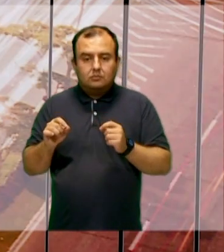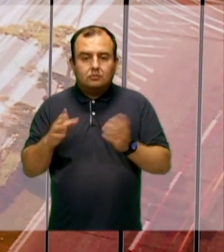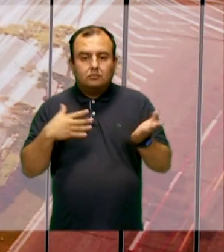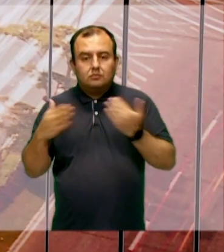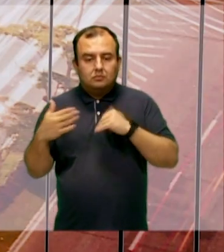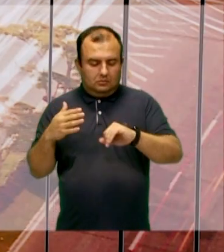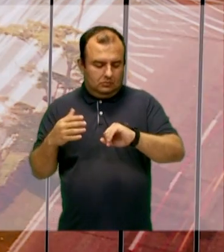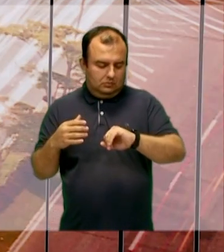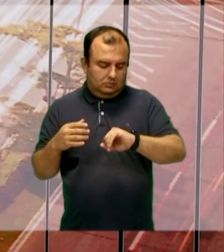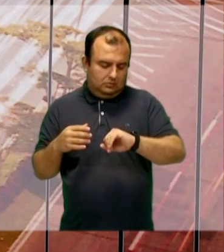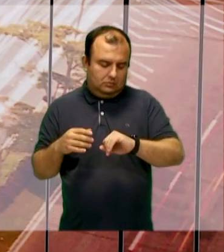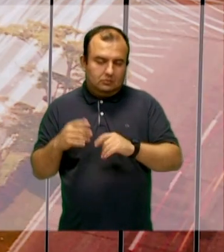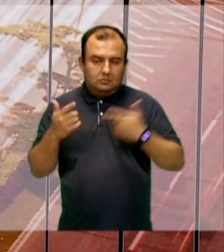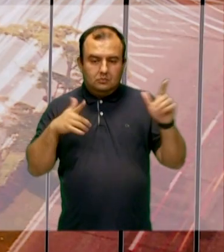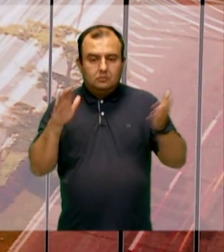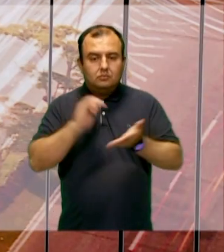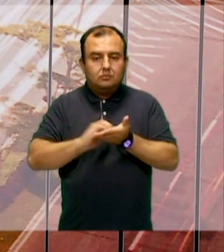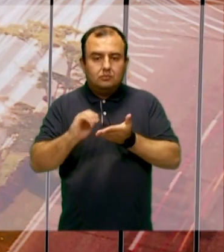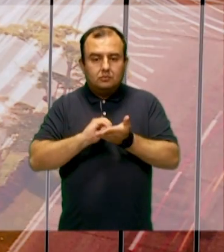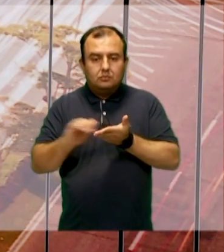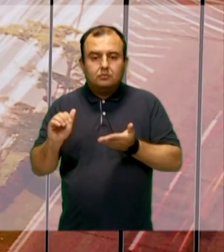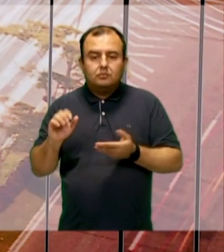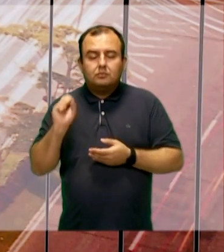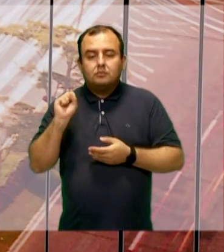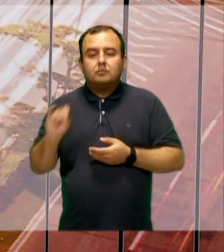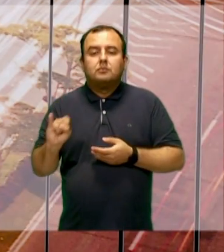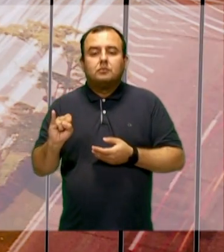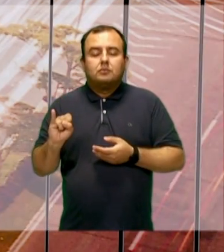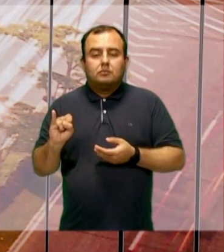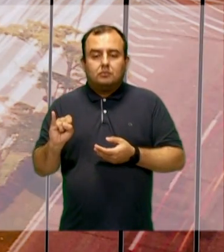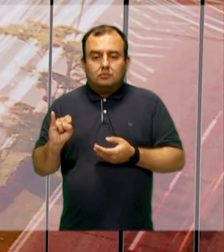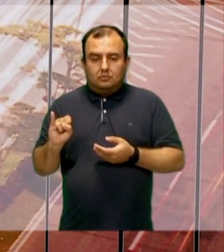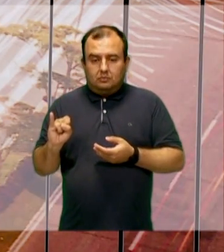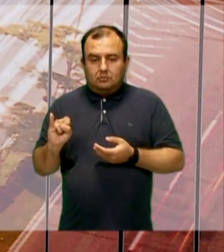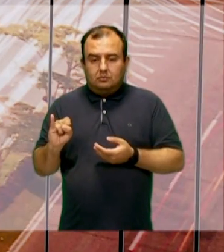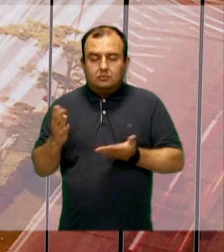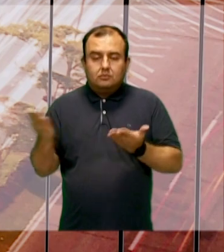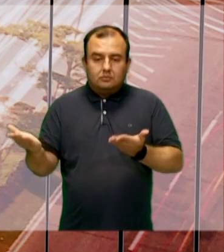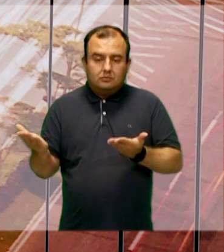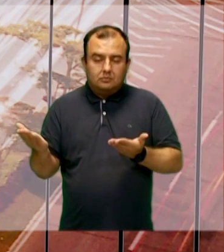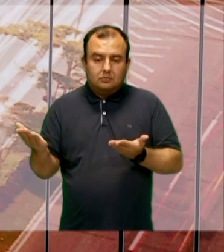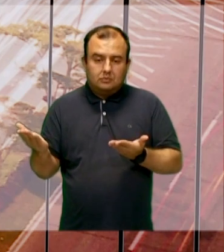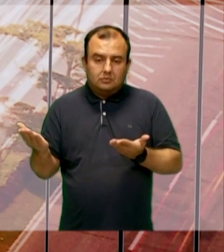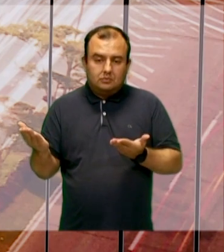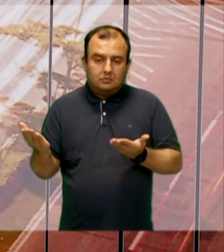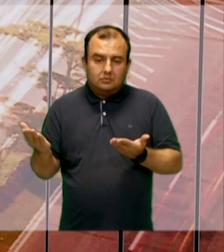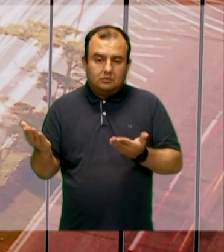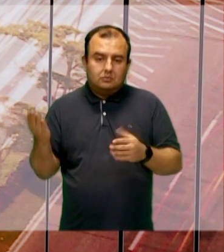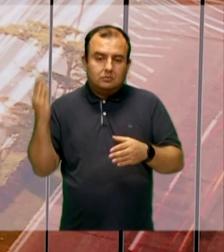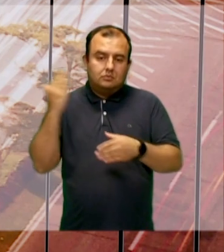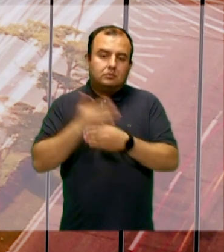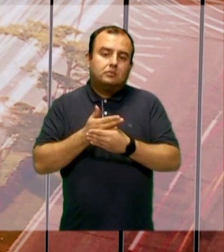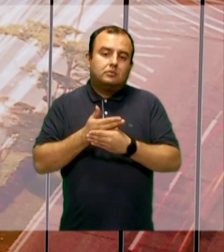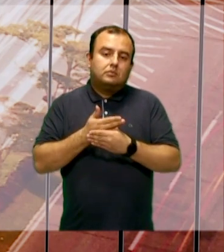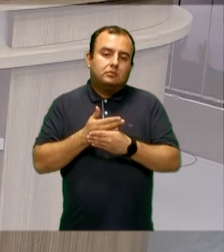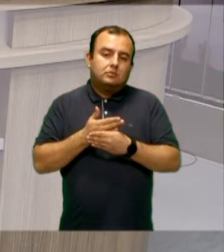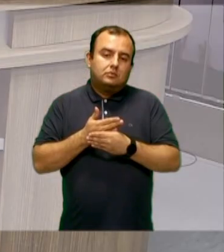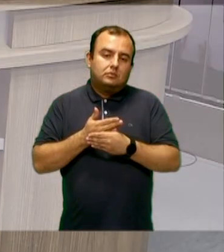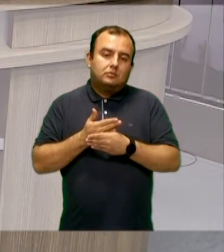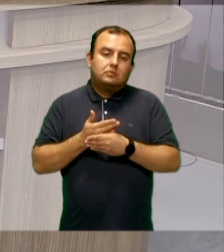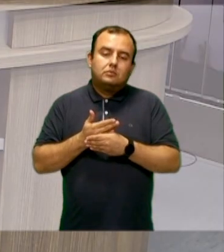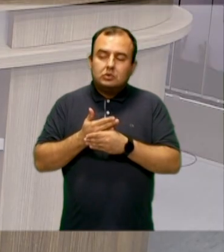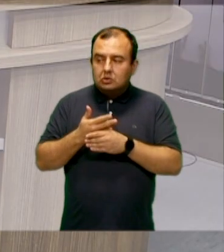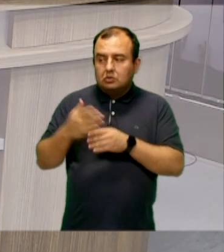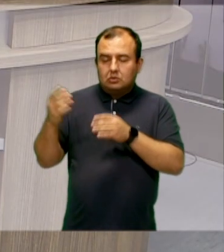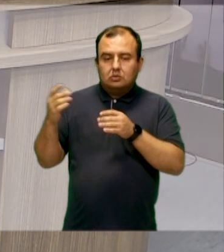feito para todos os outros secretários. Se, quando o senhor deixar a pasta,